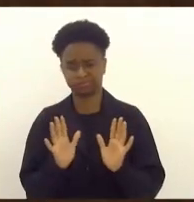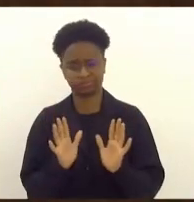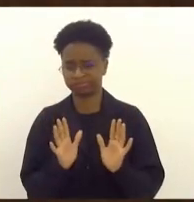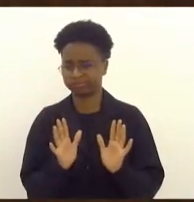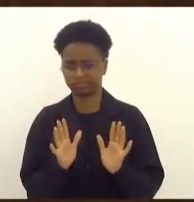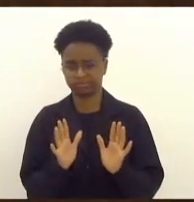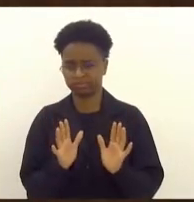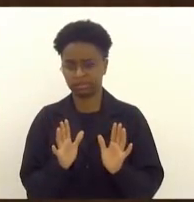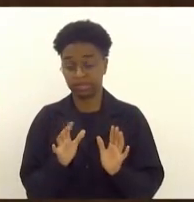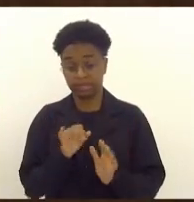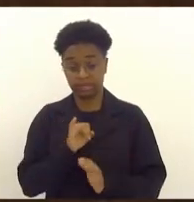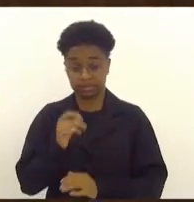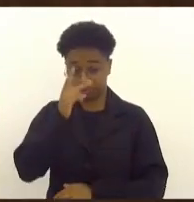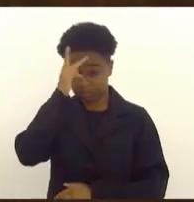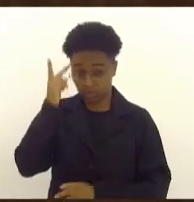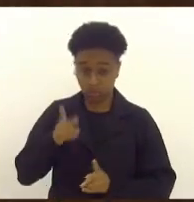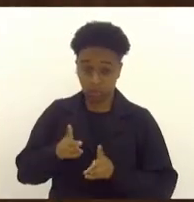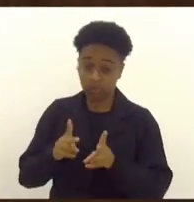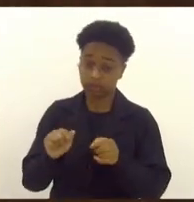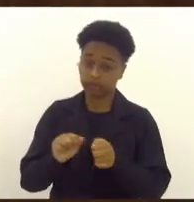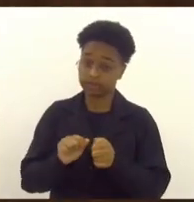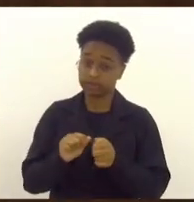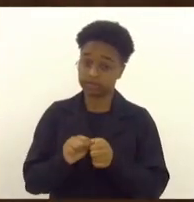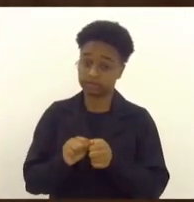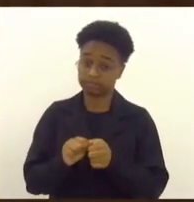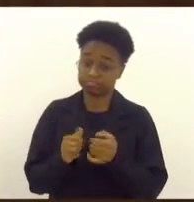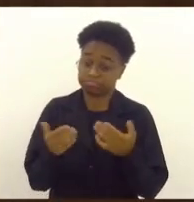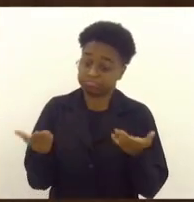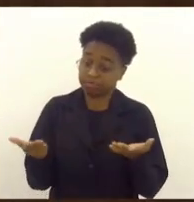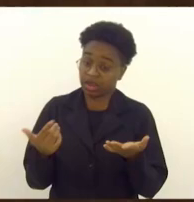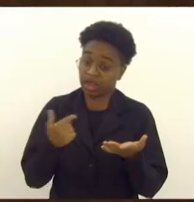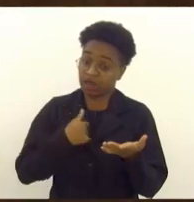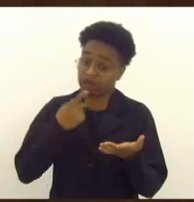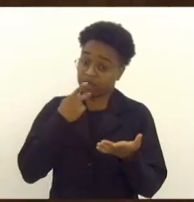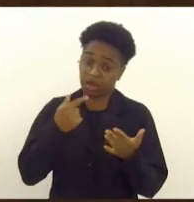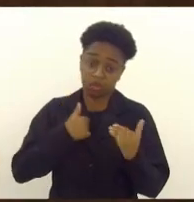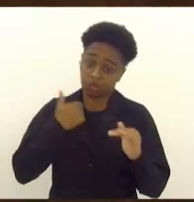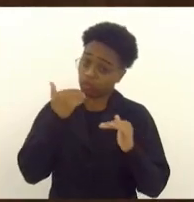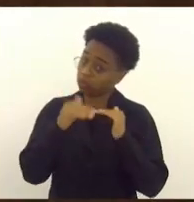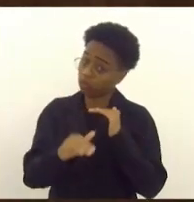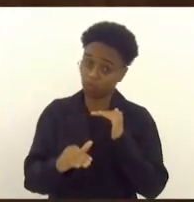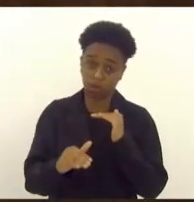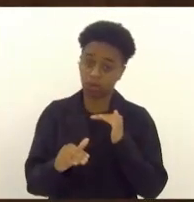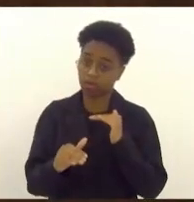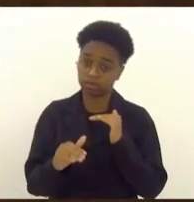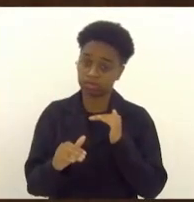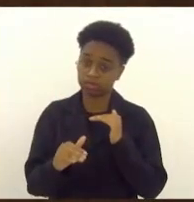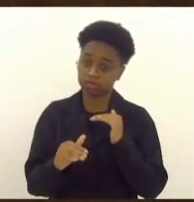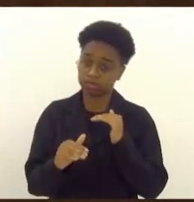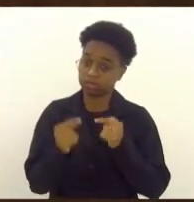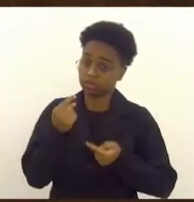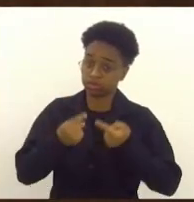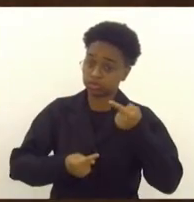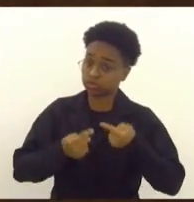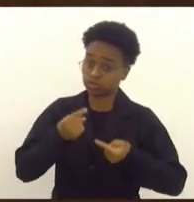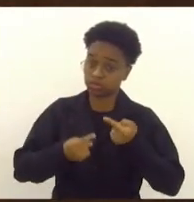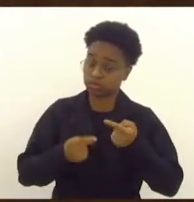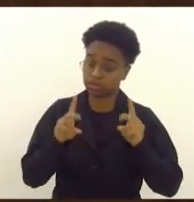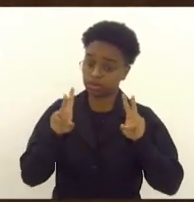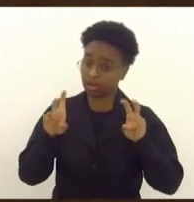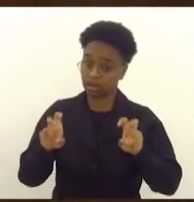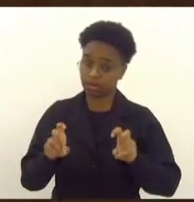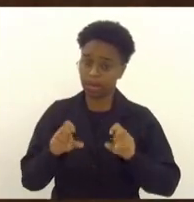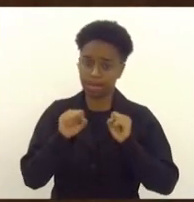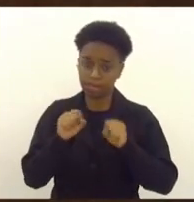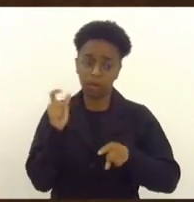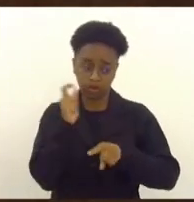as pessoas vão continuar a fazer isso e eu vou dizer que não concordo com o debate desse tema faz